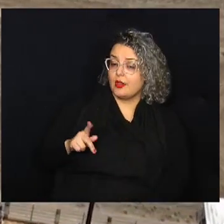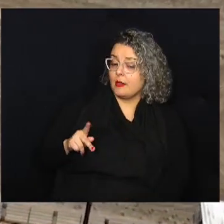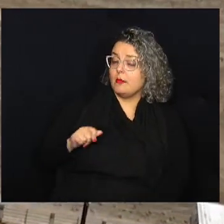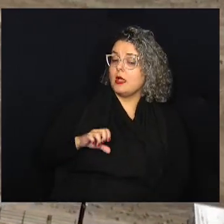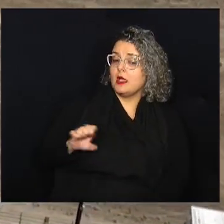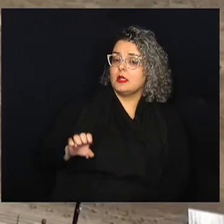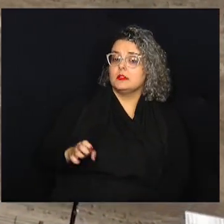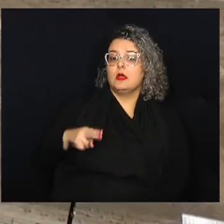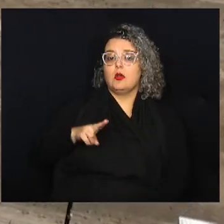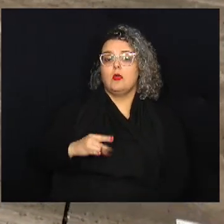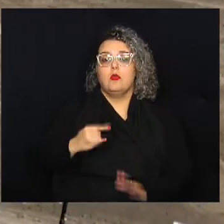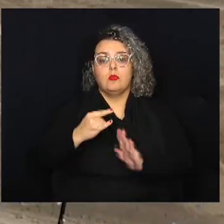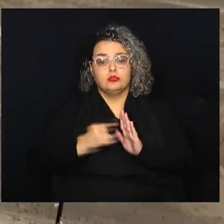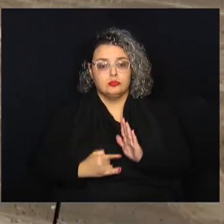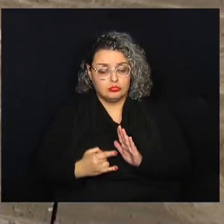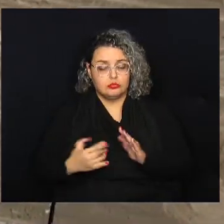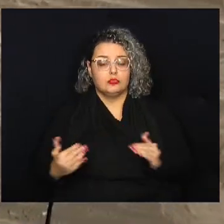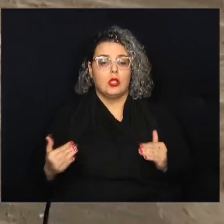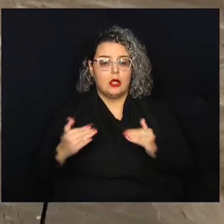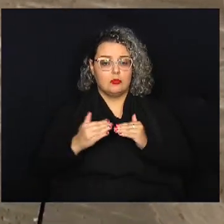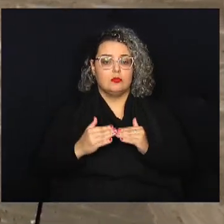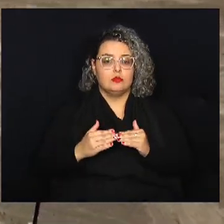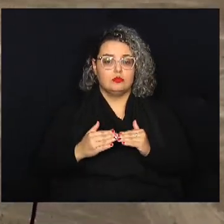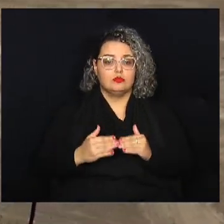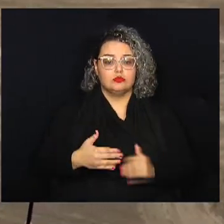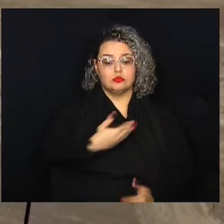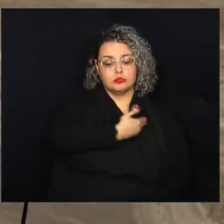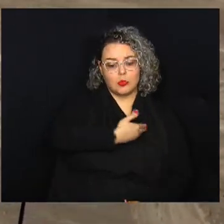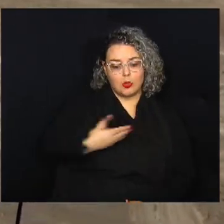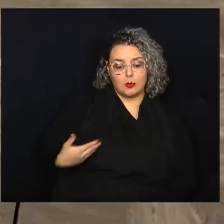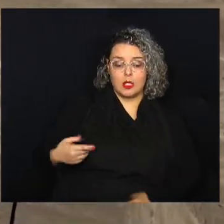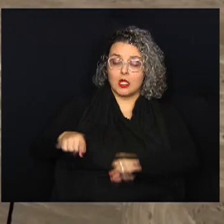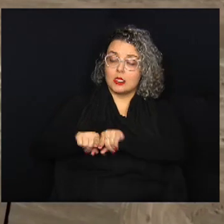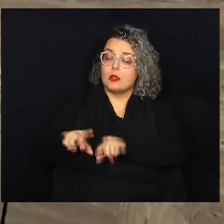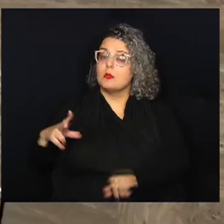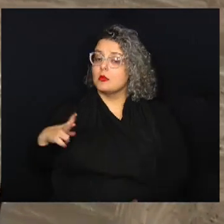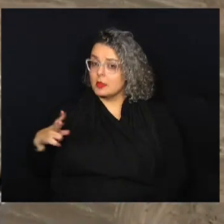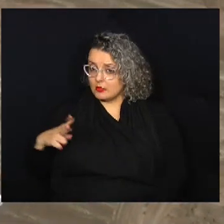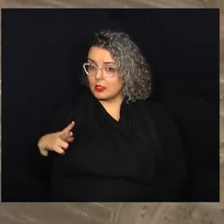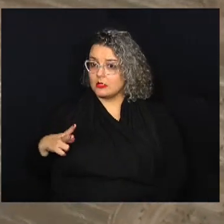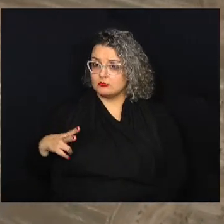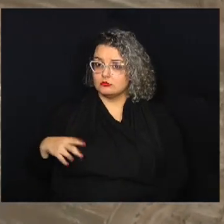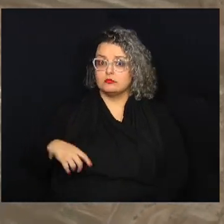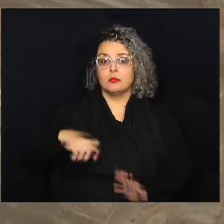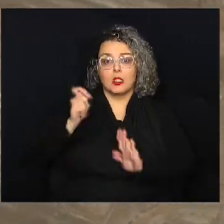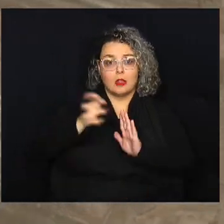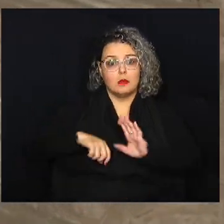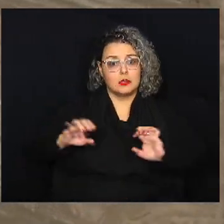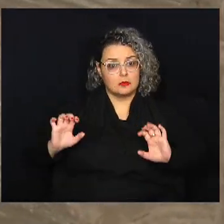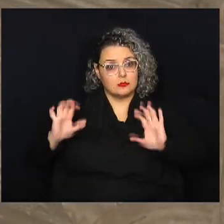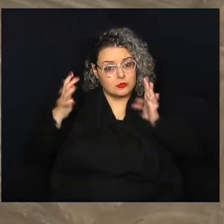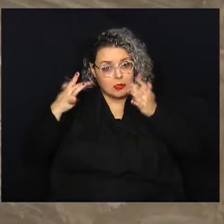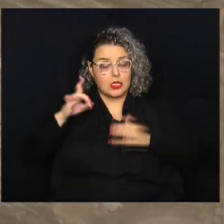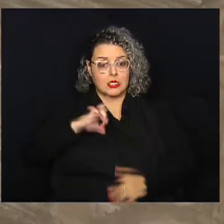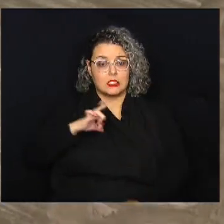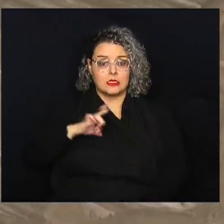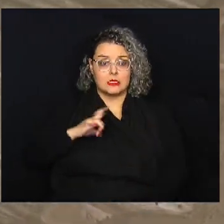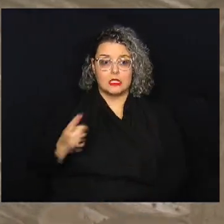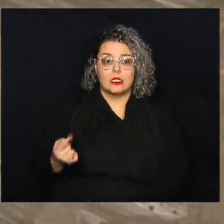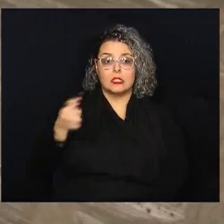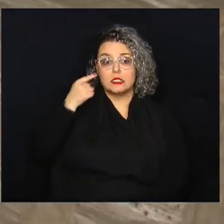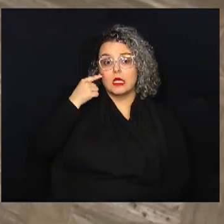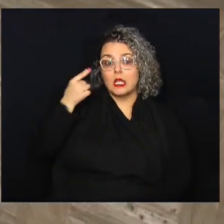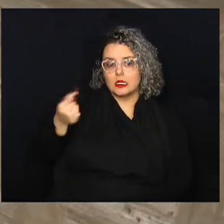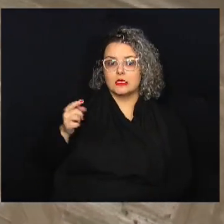de parceria com entidades públicas ou privadas para a realização do evento, que teria sua previsão